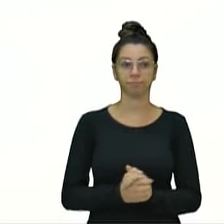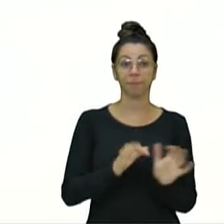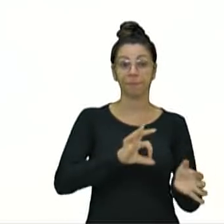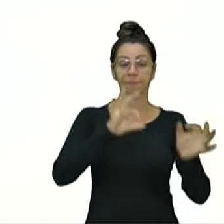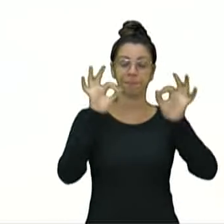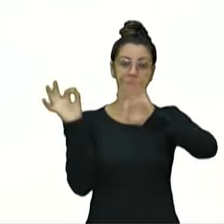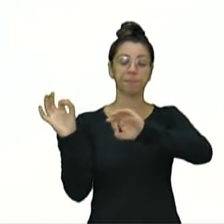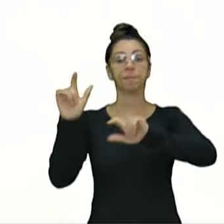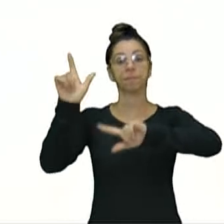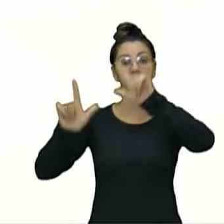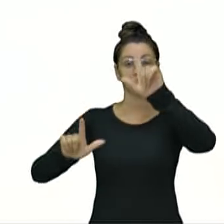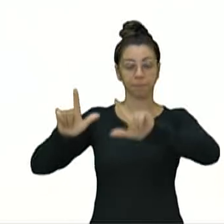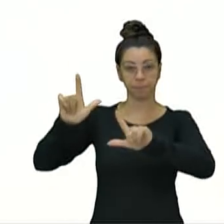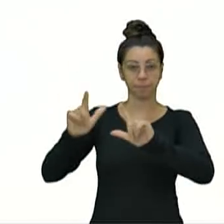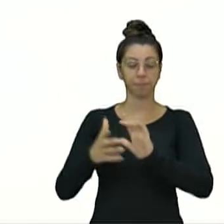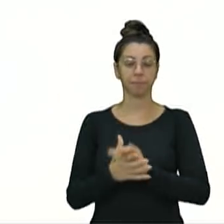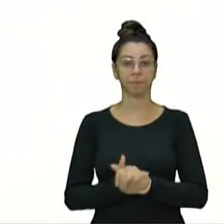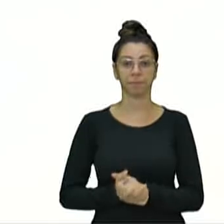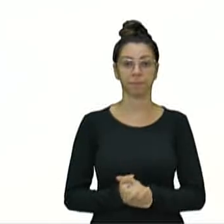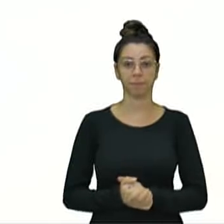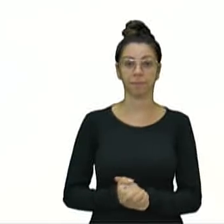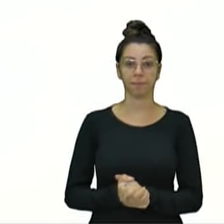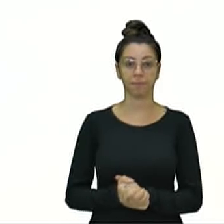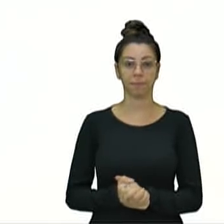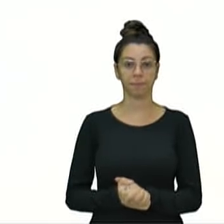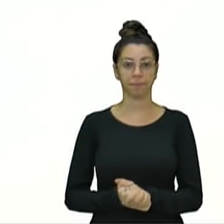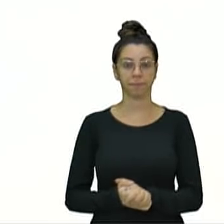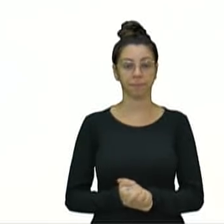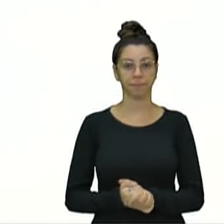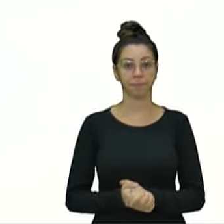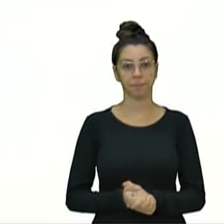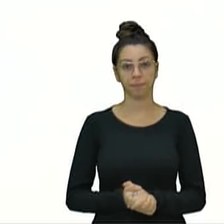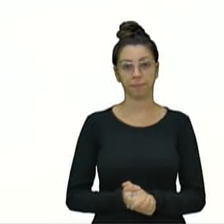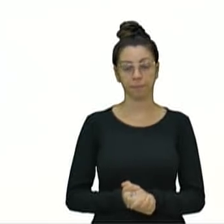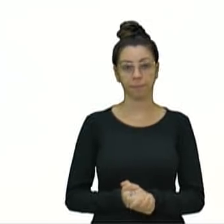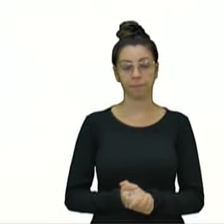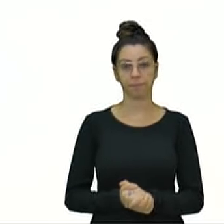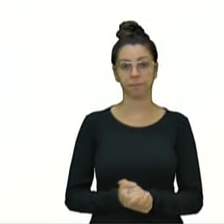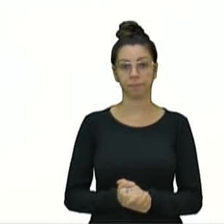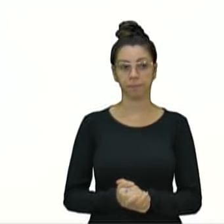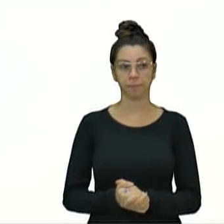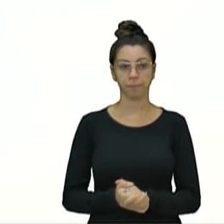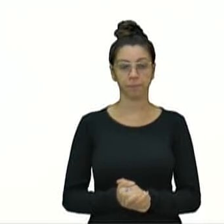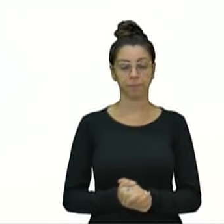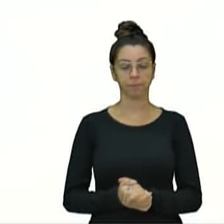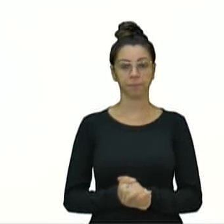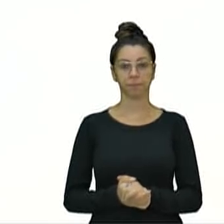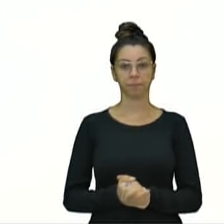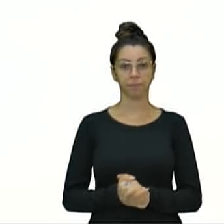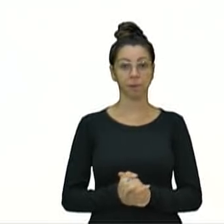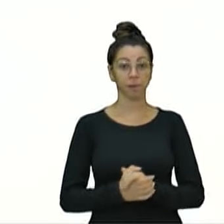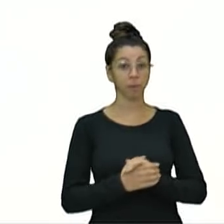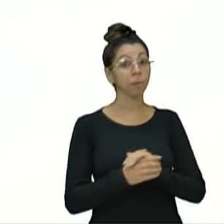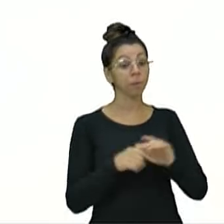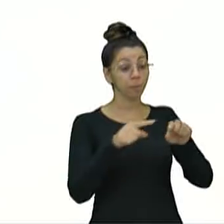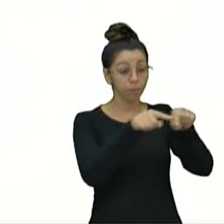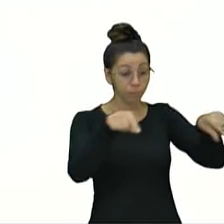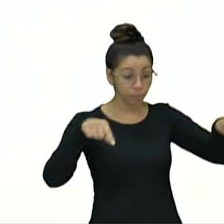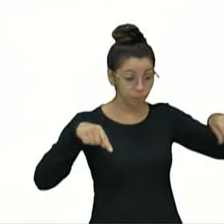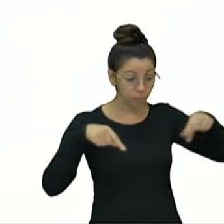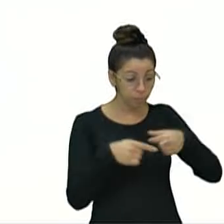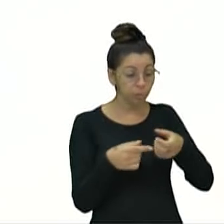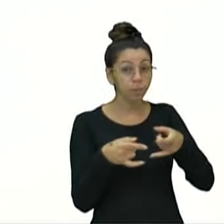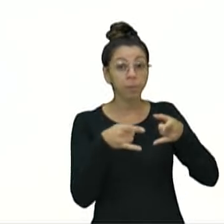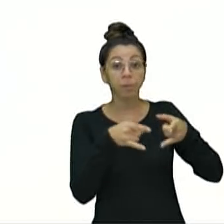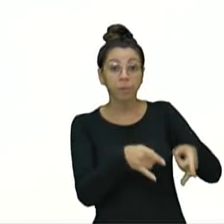assistir televisão. Keep the room neat and in order. Manter o quarto organizado e em ordem. Então,